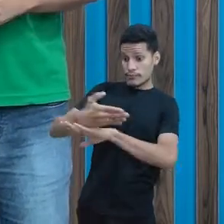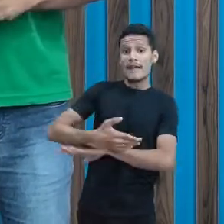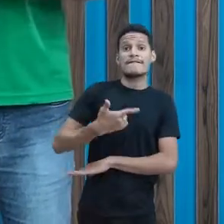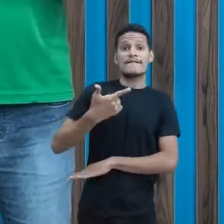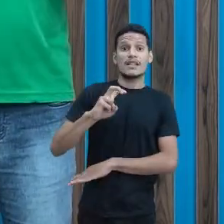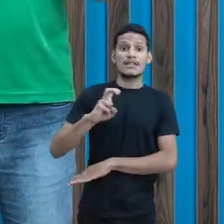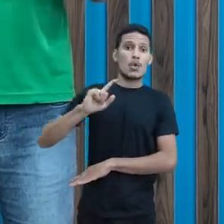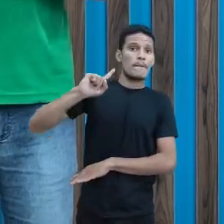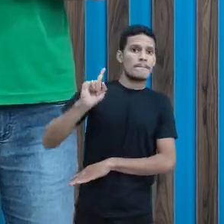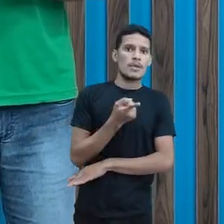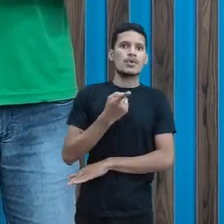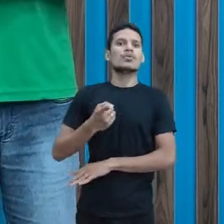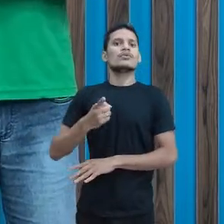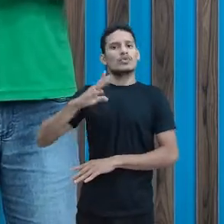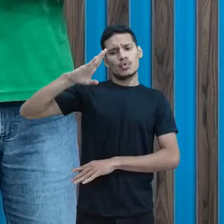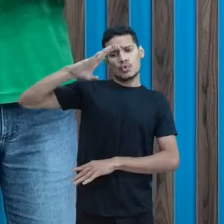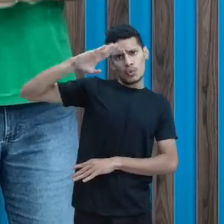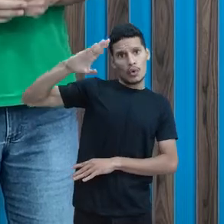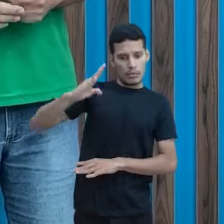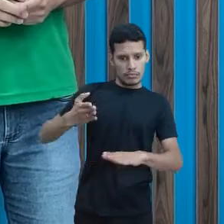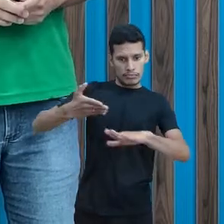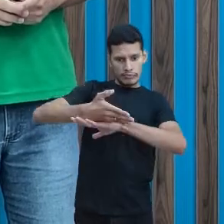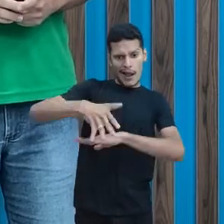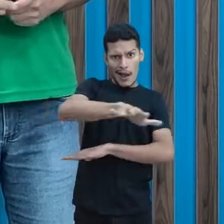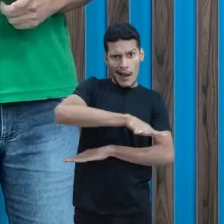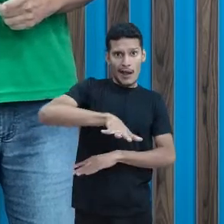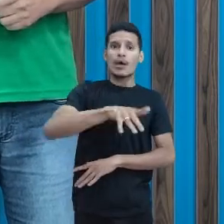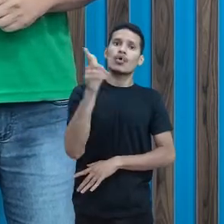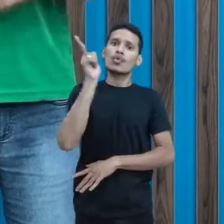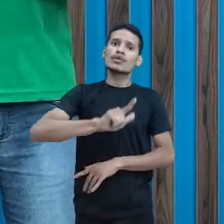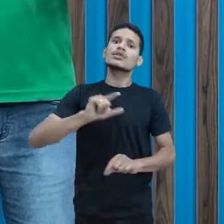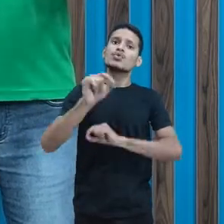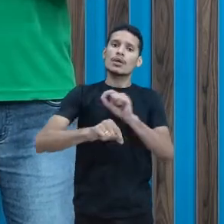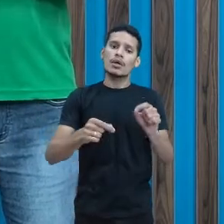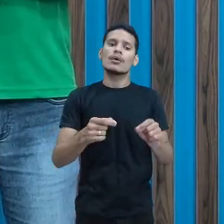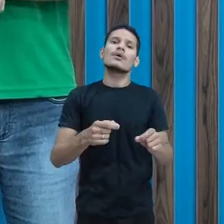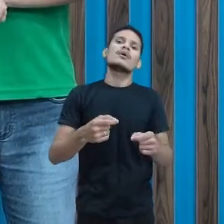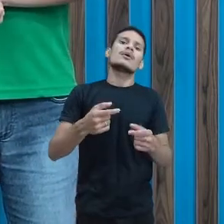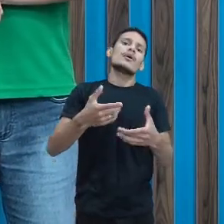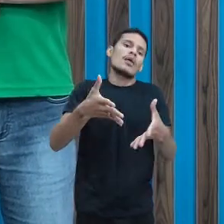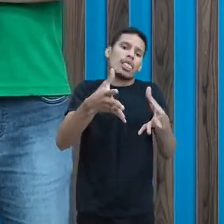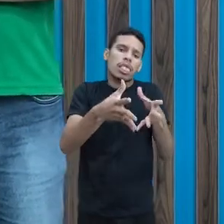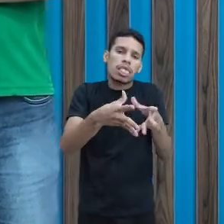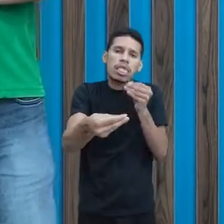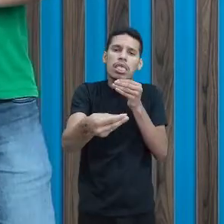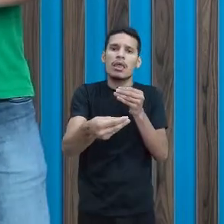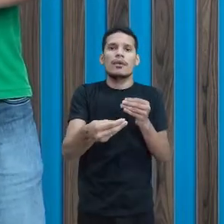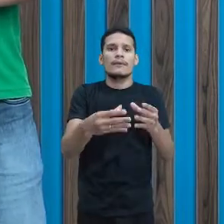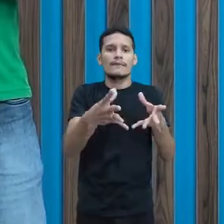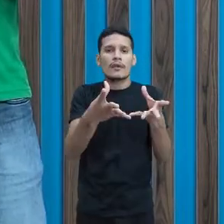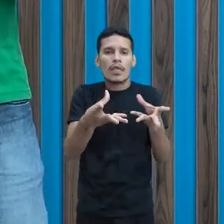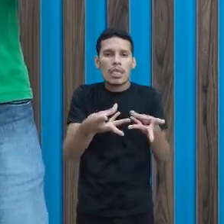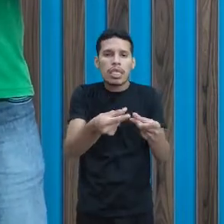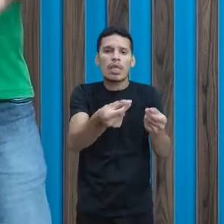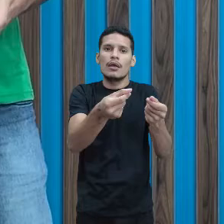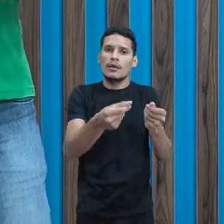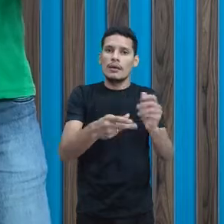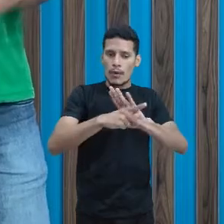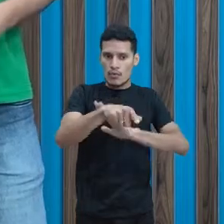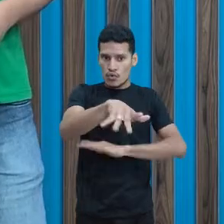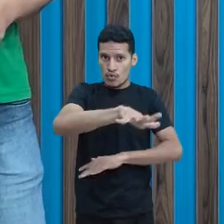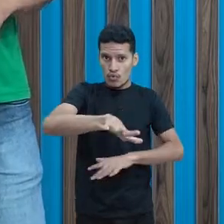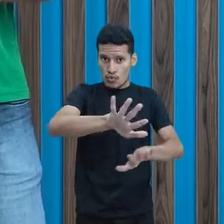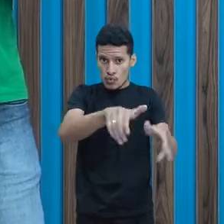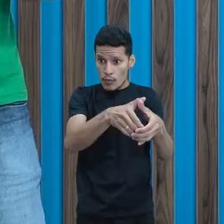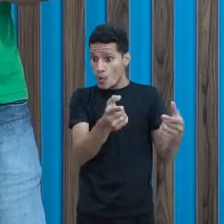mil soldados, para cercar a área e conseguir, né, desmantelar e derrotar esse grupo, né, de guerrilheiros que lutaram mesmo